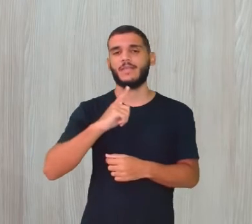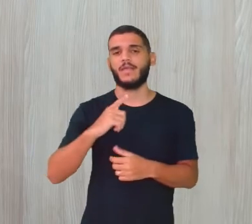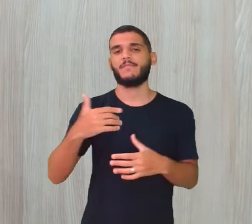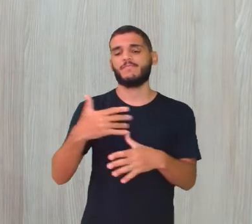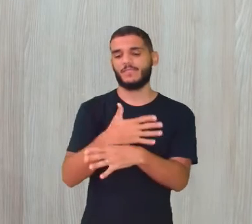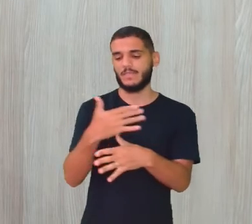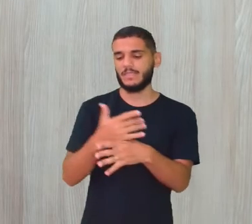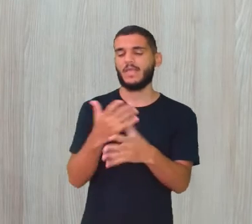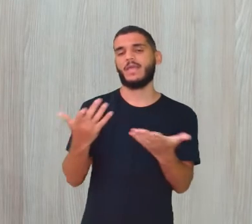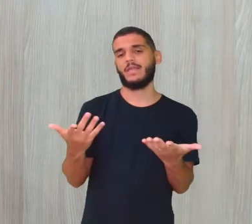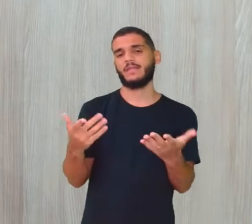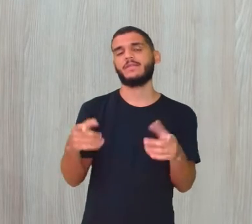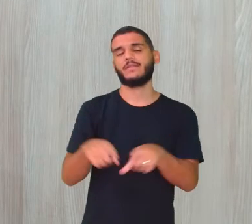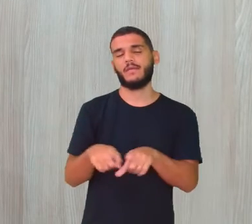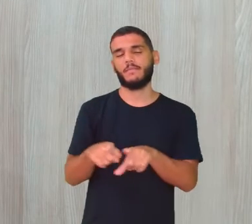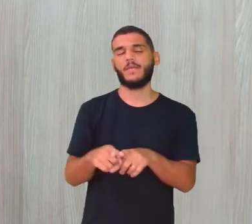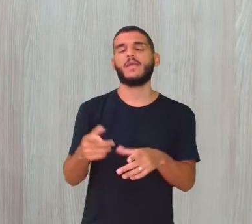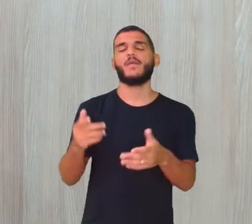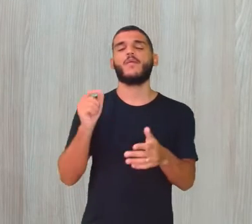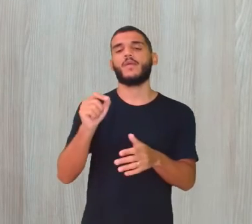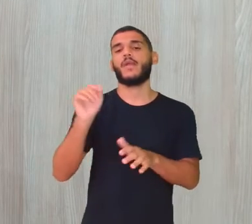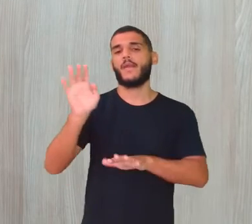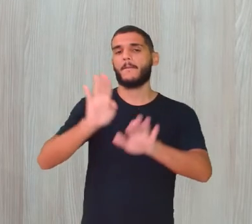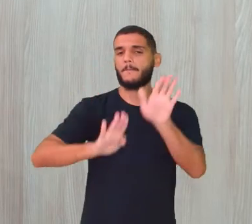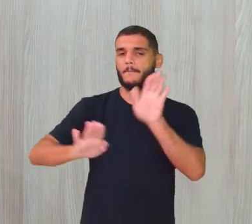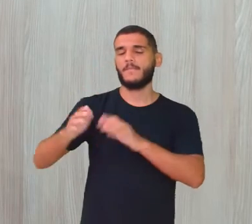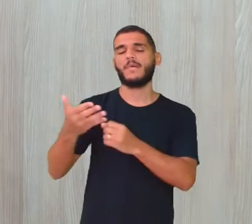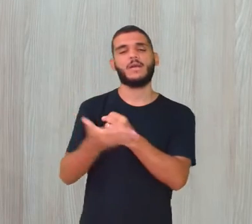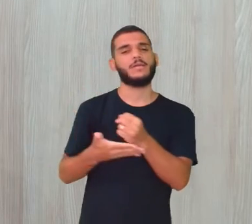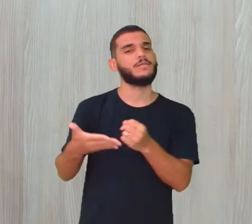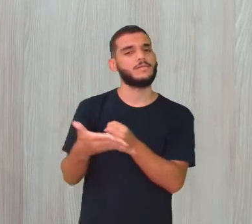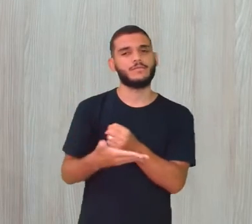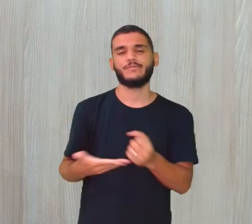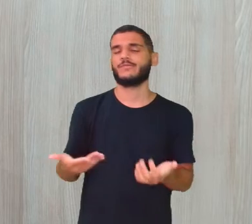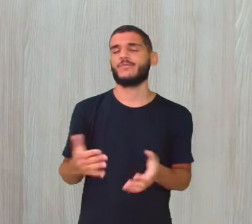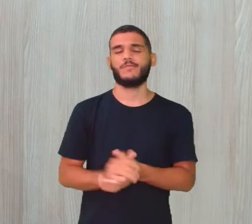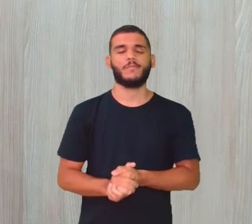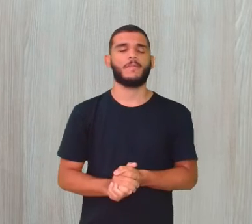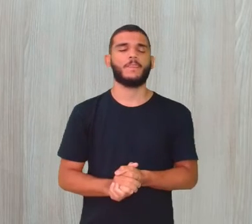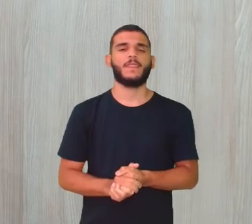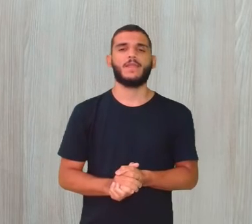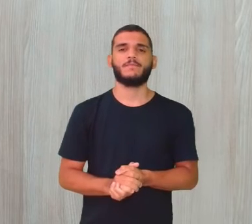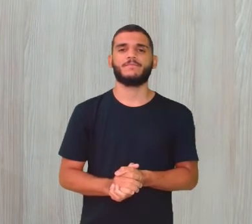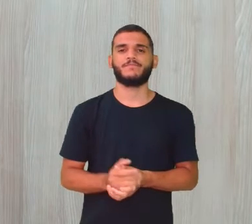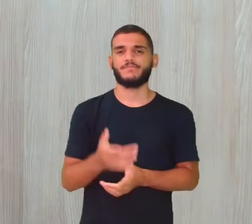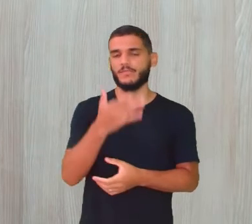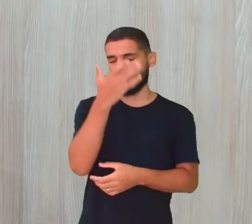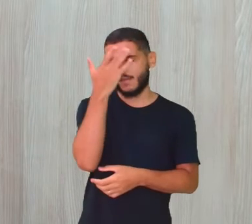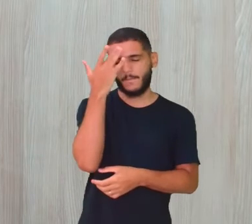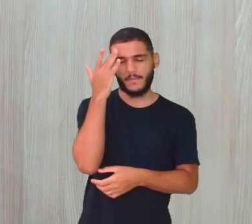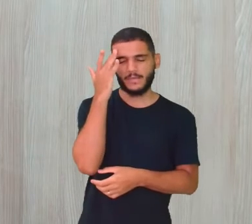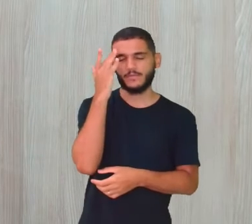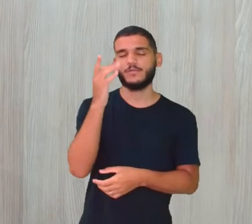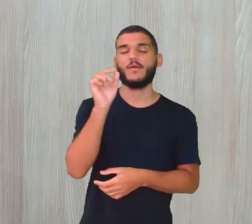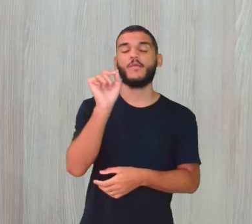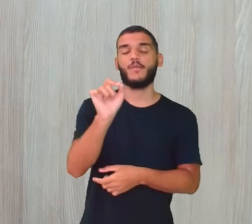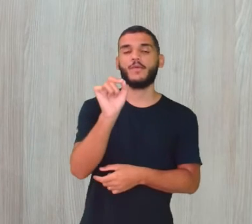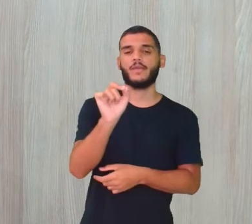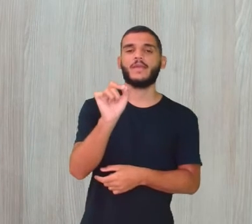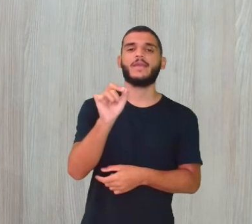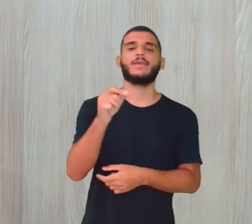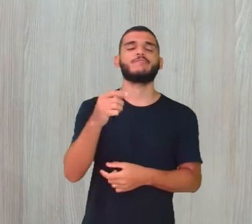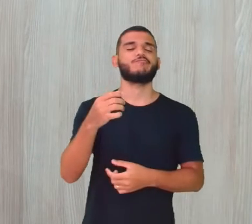questão do saneamento, né, Saneamento que a gente sempre básico. traz também, que essa população fica mais, né,